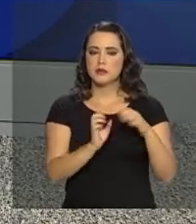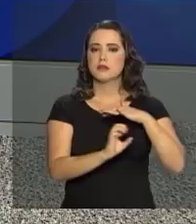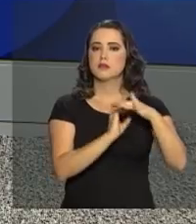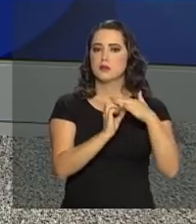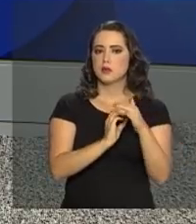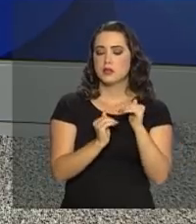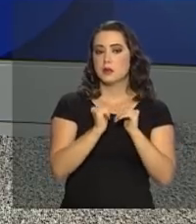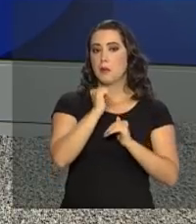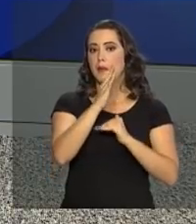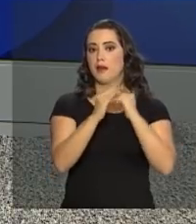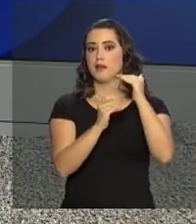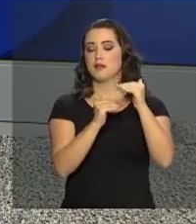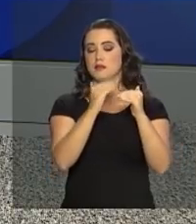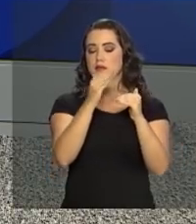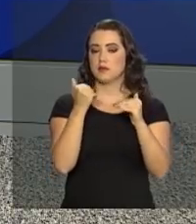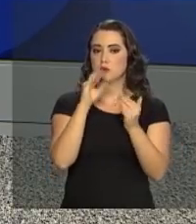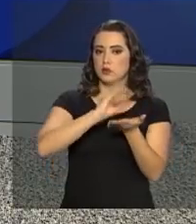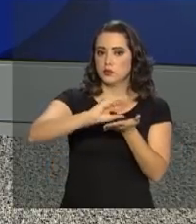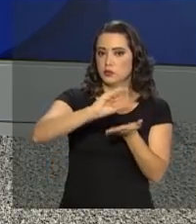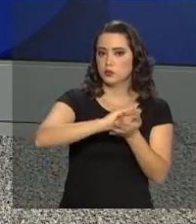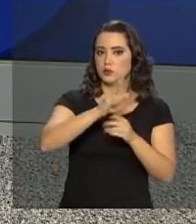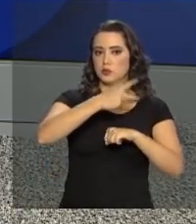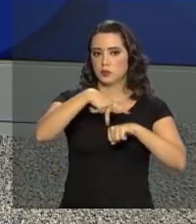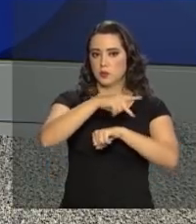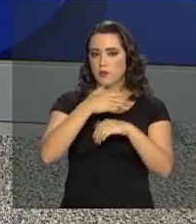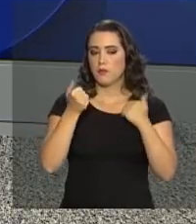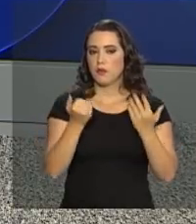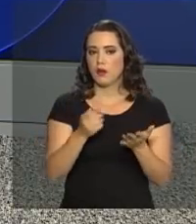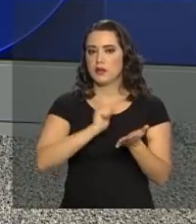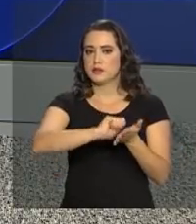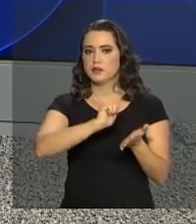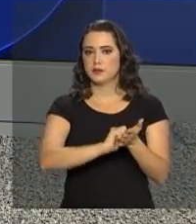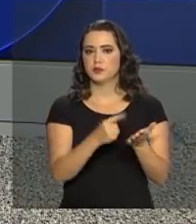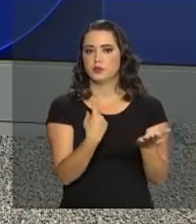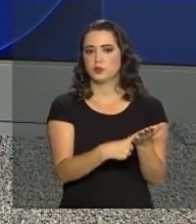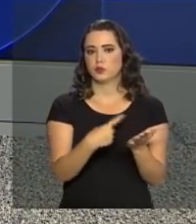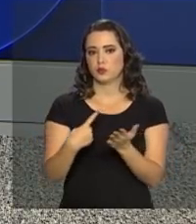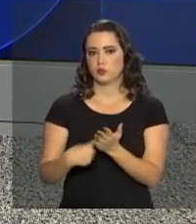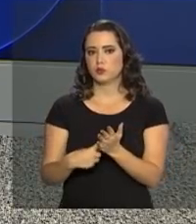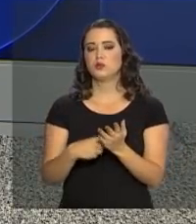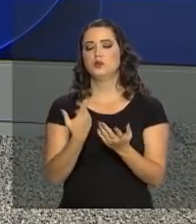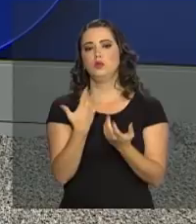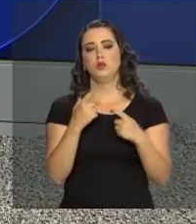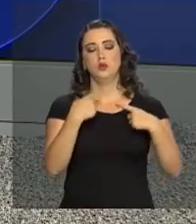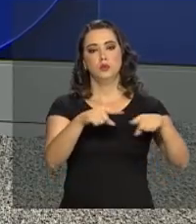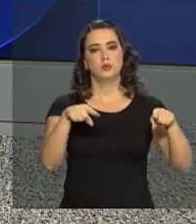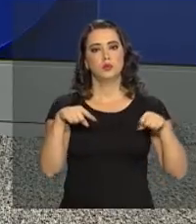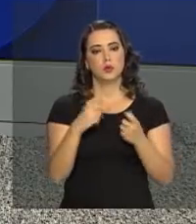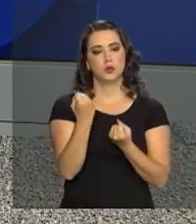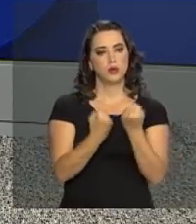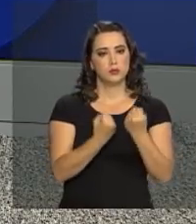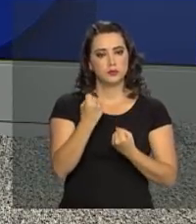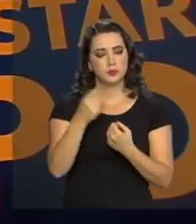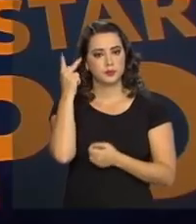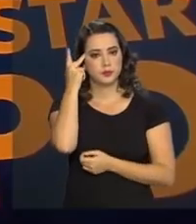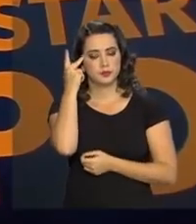empresas aumentem os investimentos no país. A assinatura foi durante o Salão do Automóvel em São Paulo.